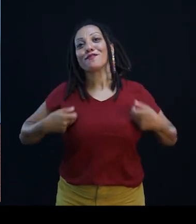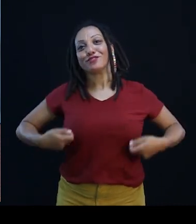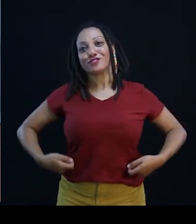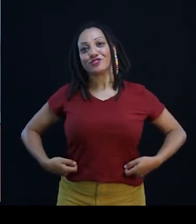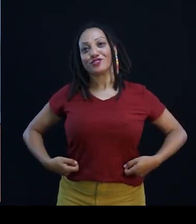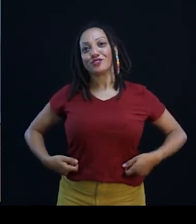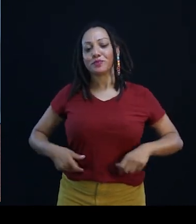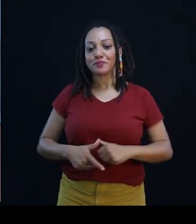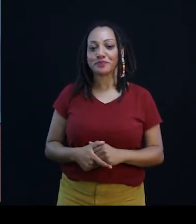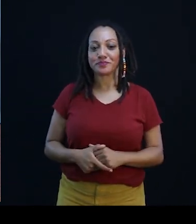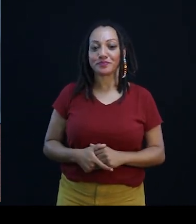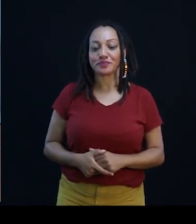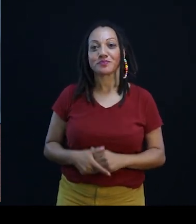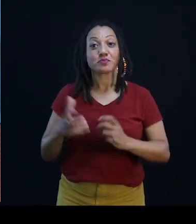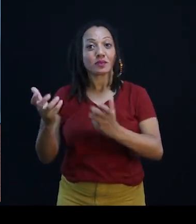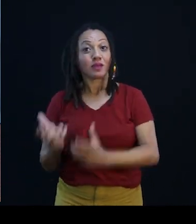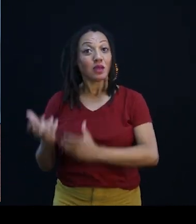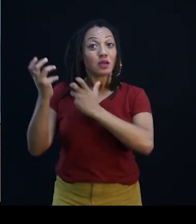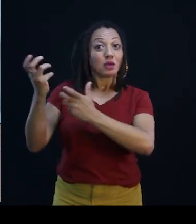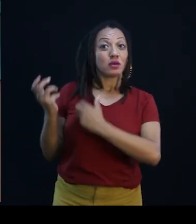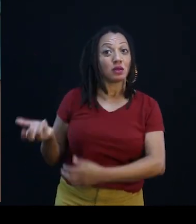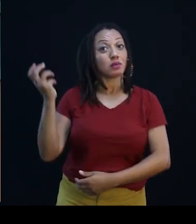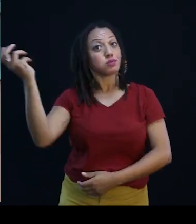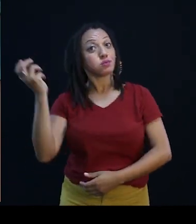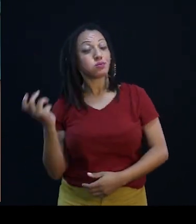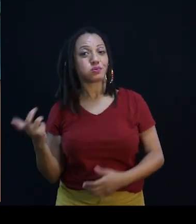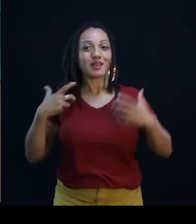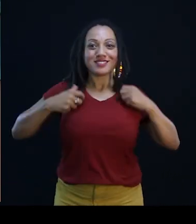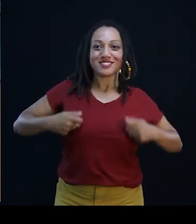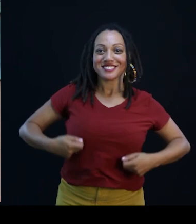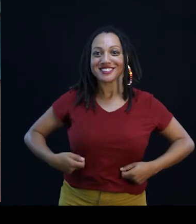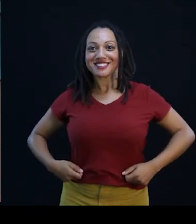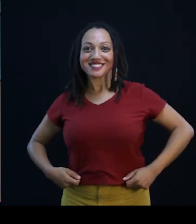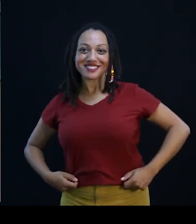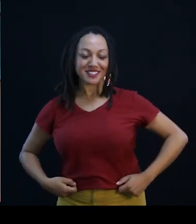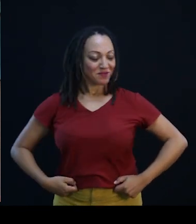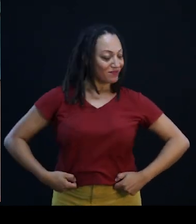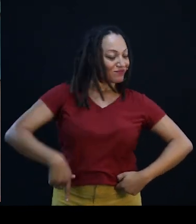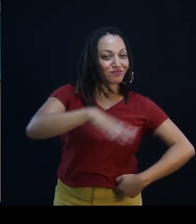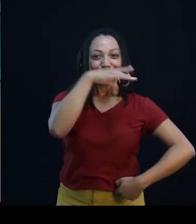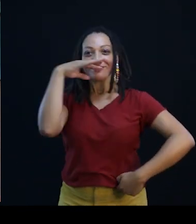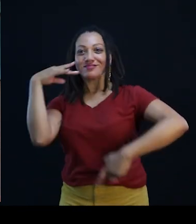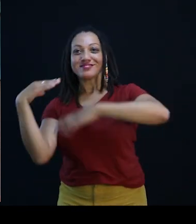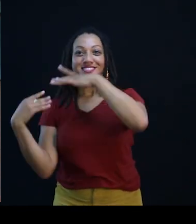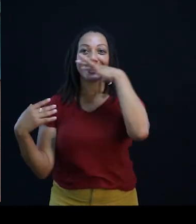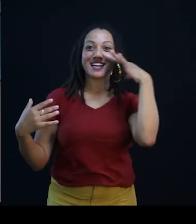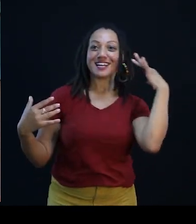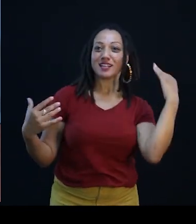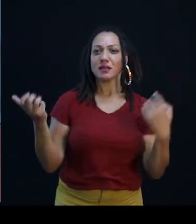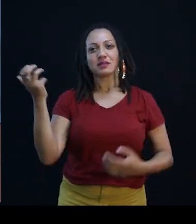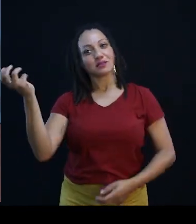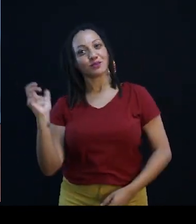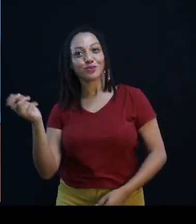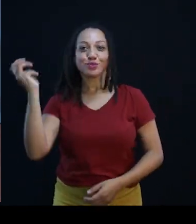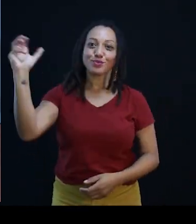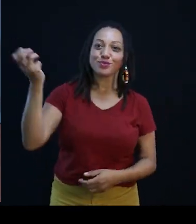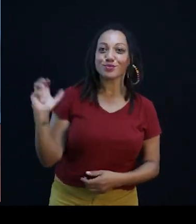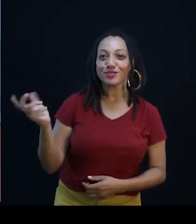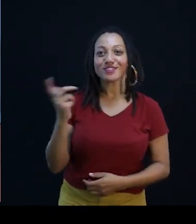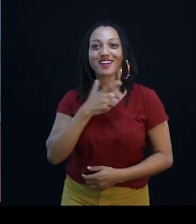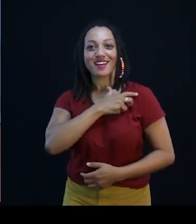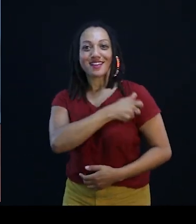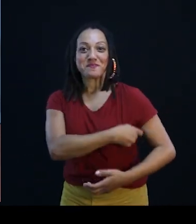vestir. Vesti você que tá com isso aí. Veste, veste, lavadeira. Quanto mais veste, mais cheira.